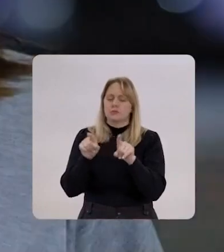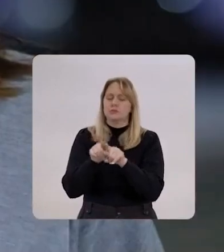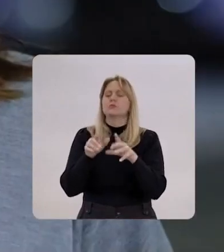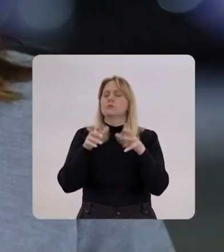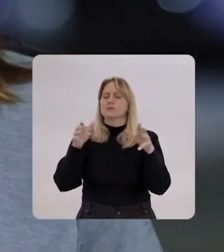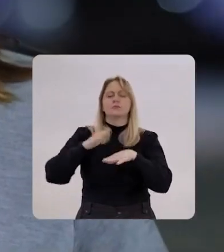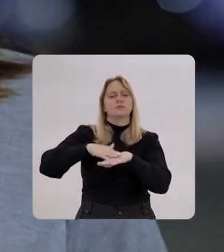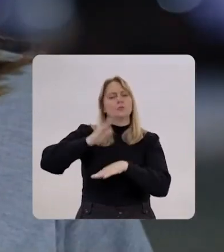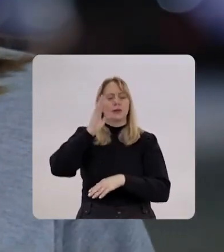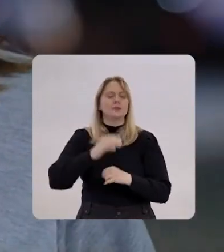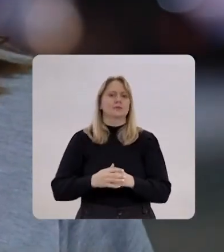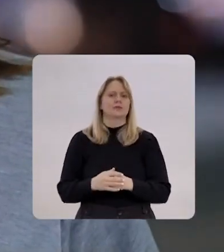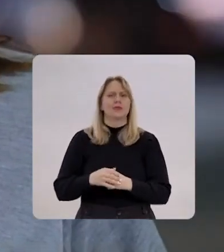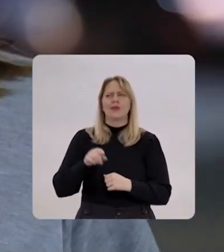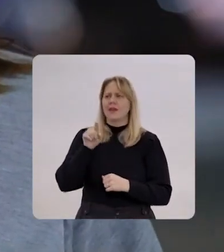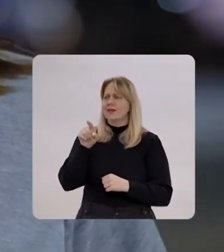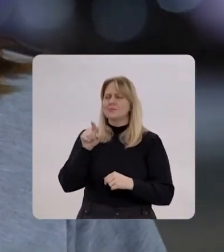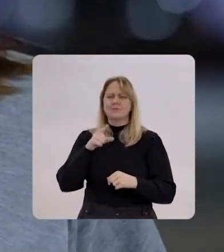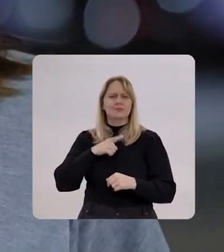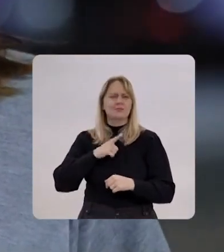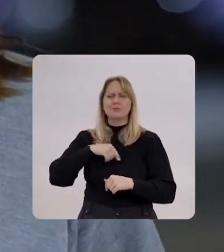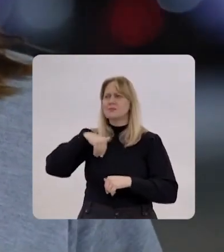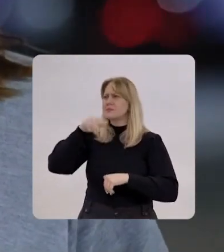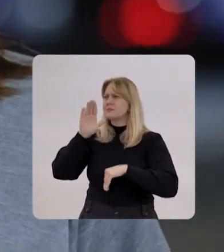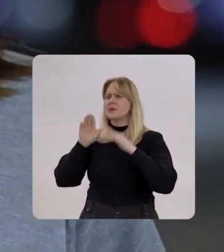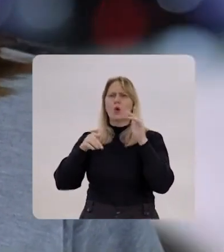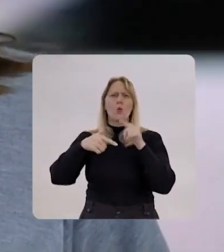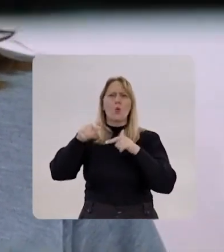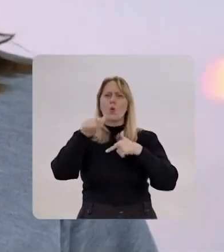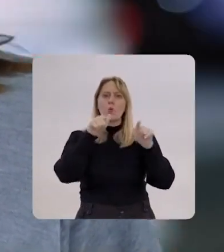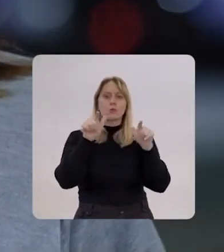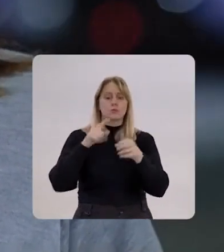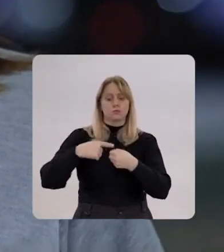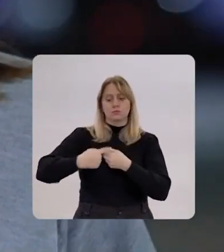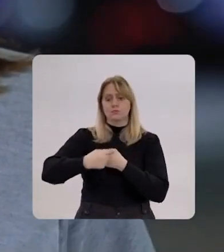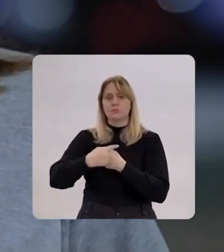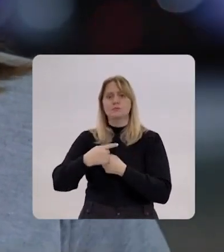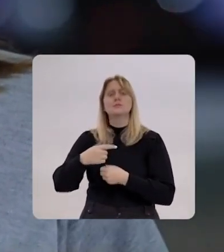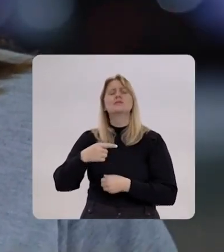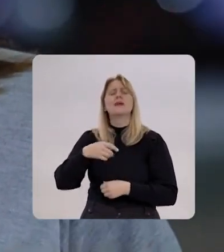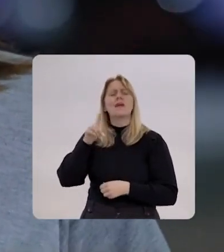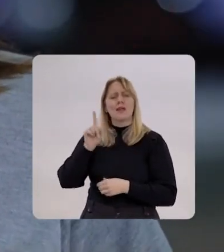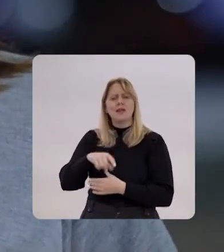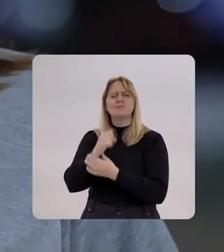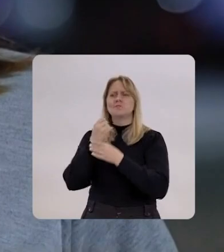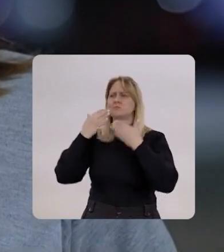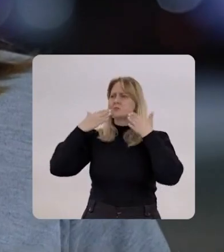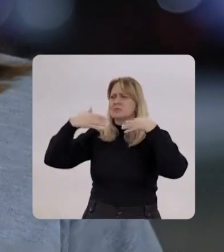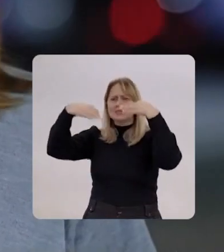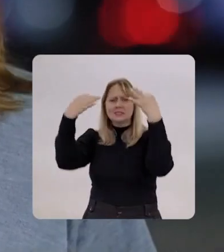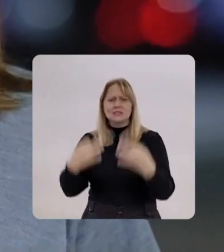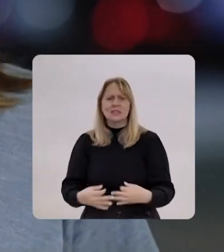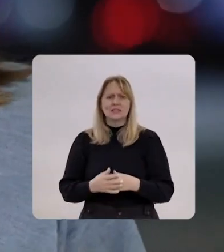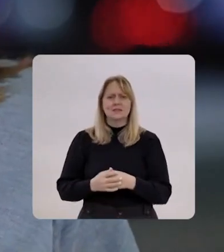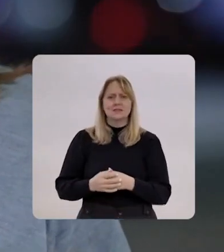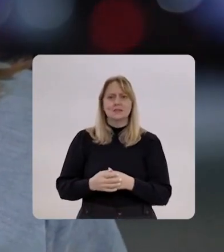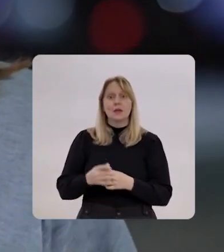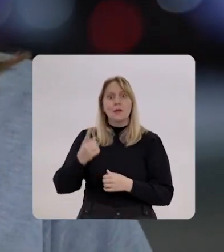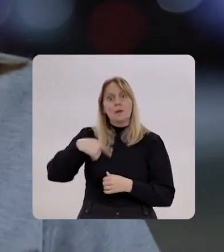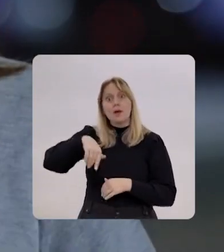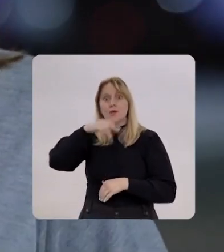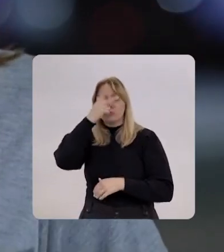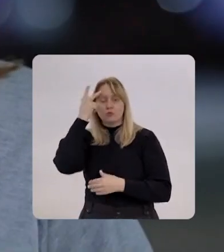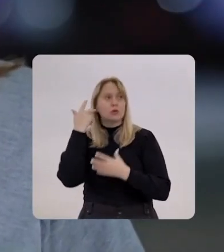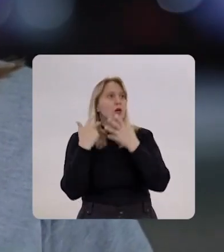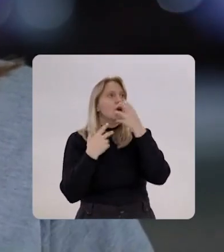Com essas e tantas outras ações concretas, a cidade é um exemplo de segurança em todos os sentidos da palavra, atraindo cada vez mais moradores